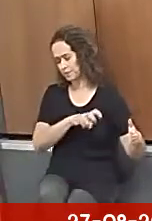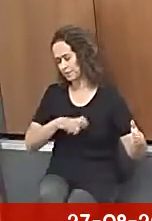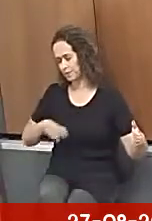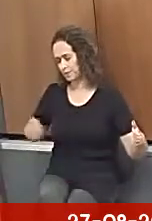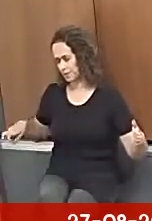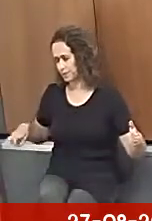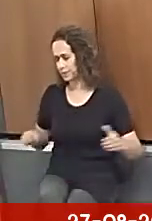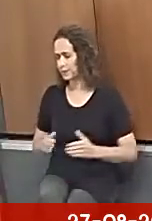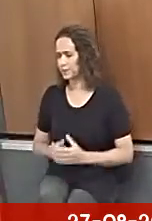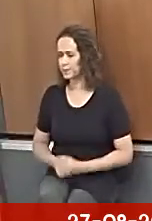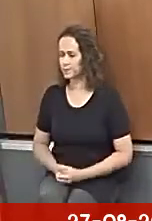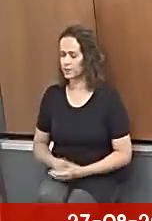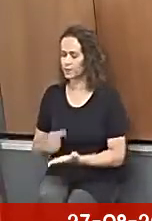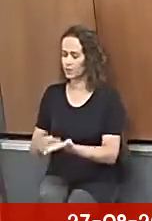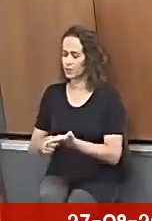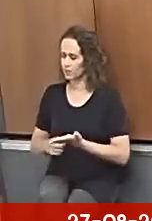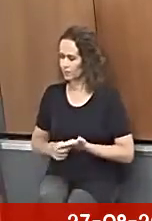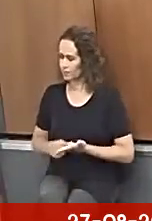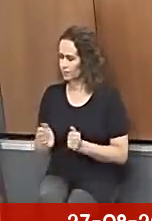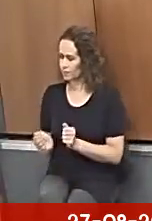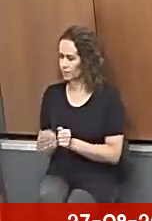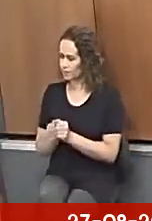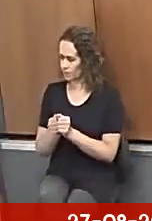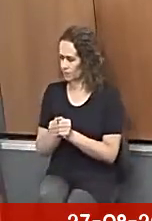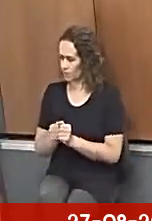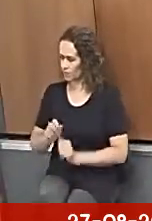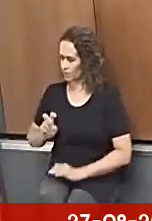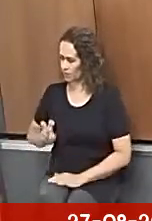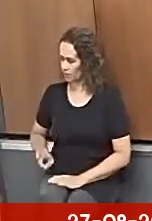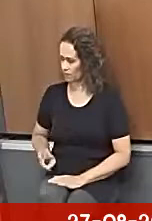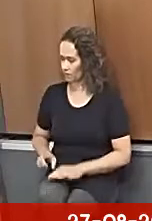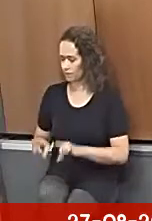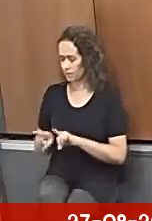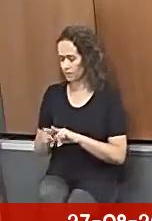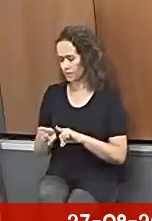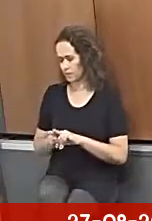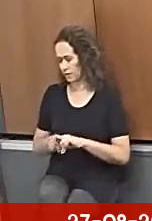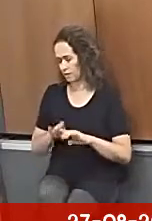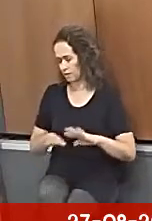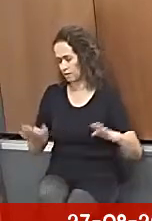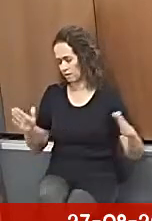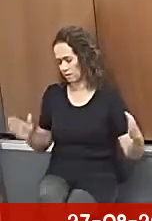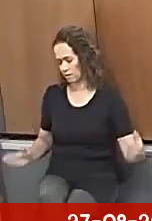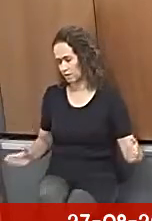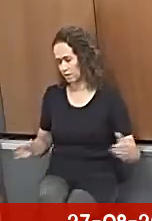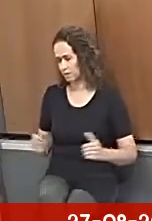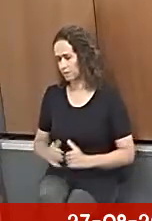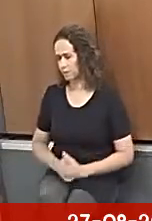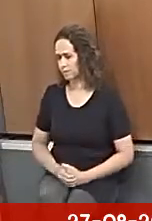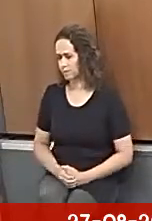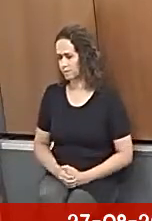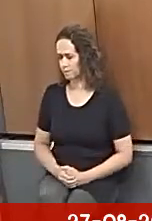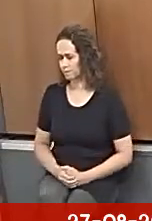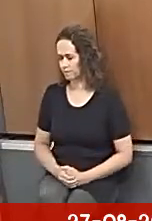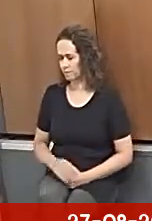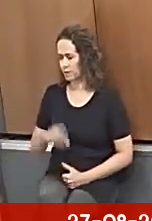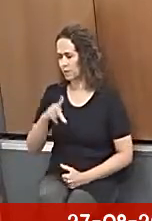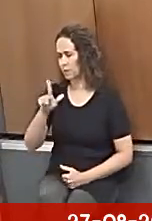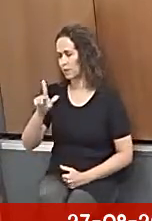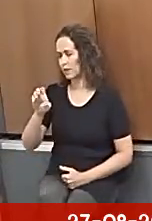para estar conosco nem aqui também vai ser feita a composição do plenário e na mesa e não poderá